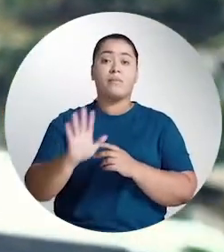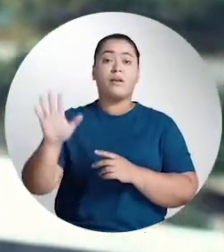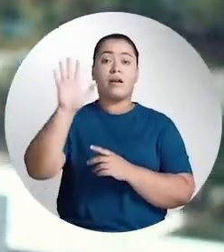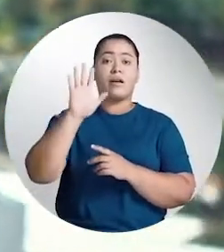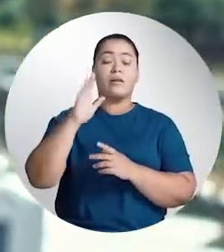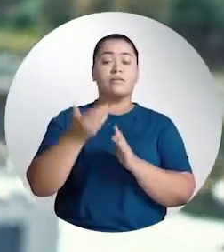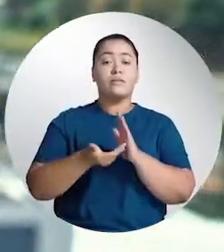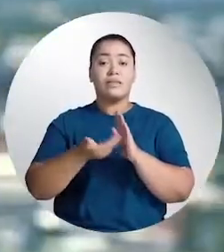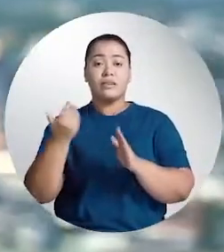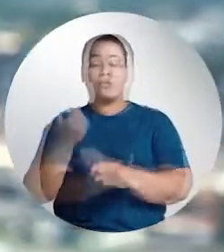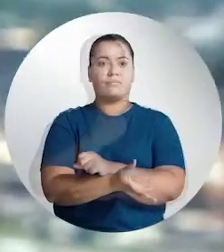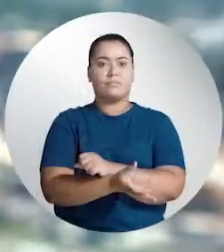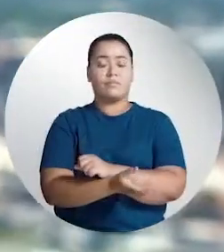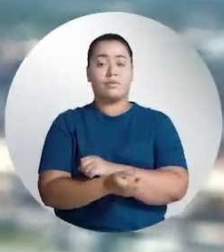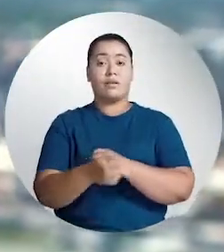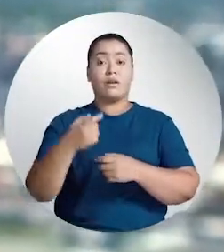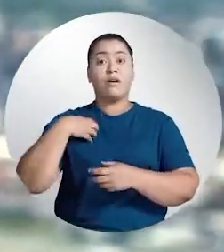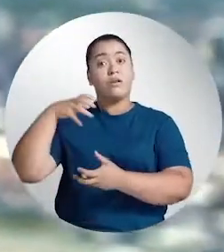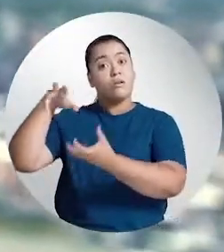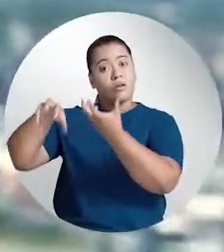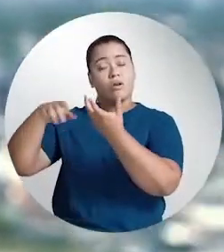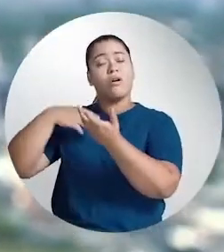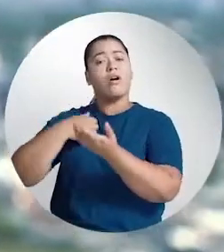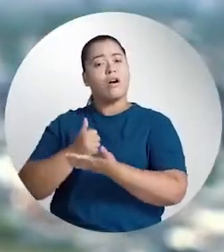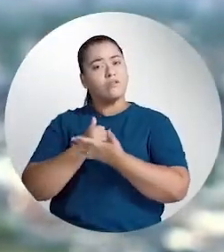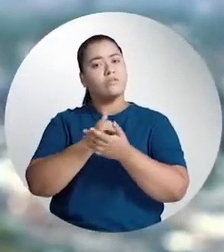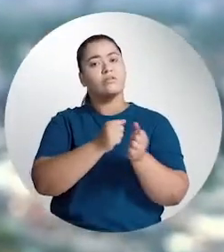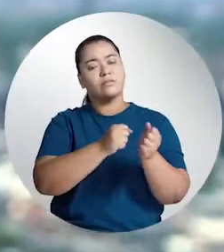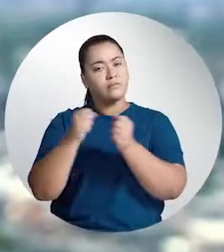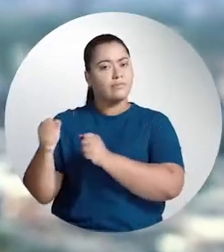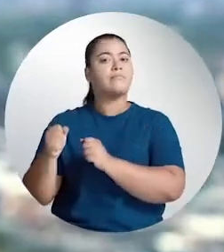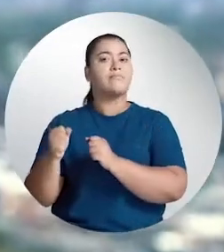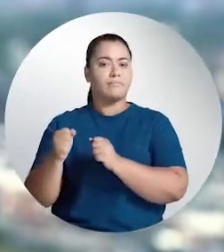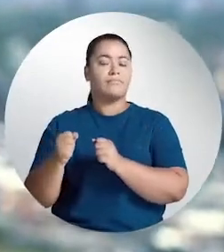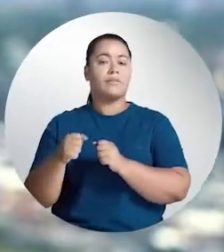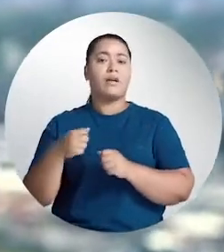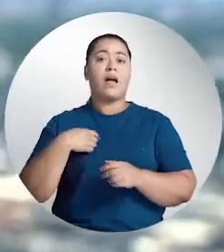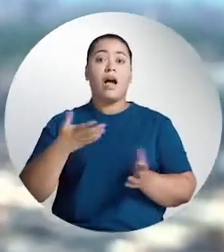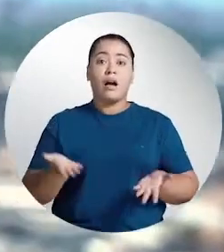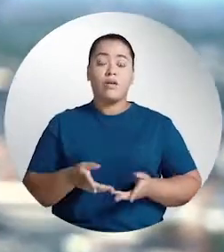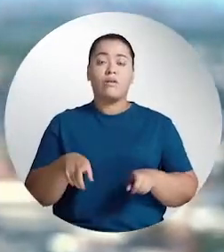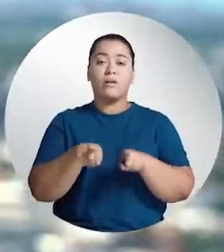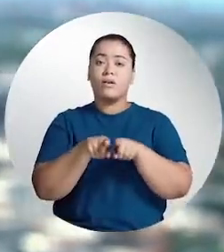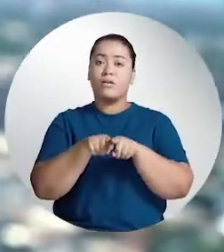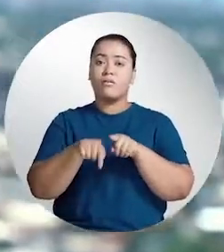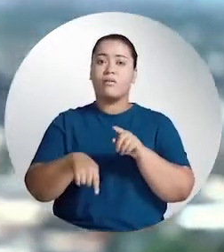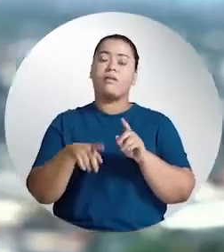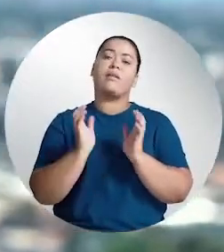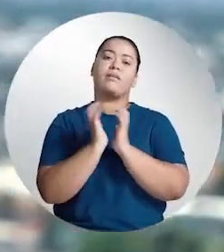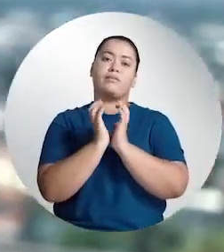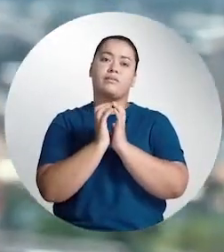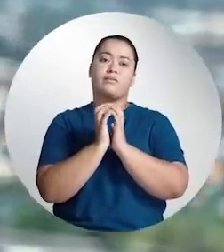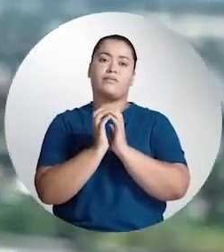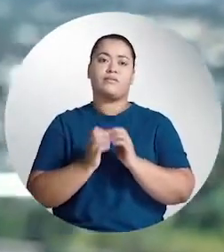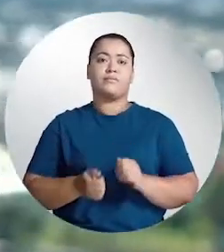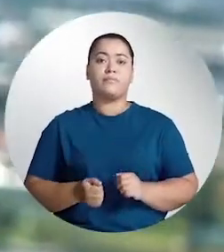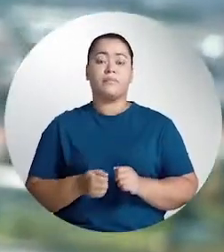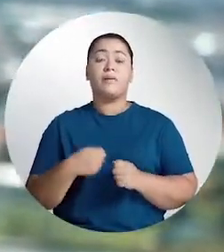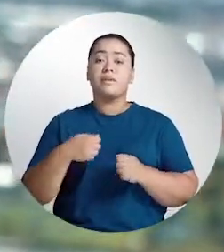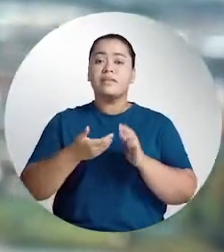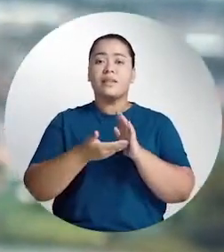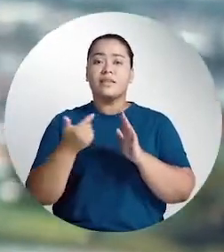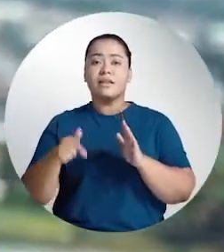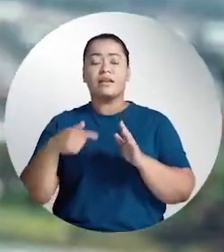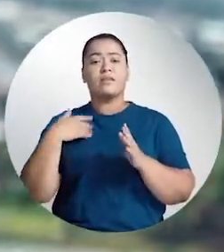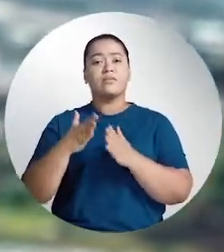que desmascarou a esquerda. No Congresso, ajudei a tirar essa turma do poder. Chegou a hora de fazer o mesmo aqui no Recife. Vamos